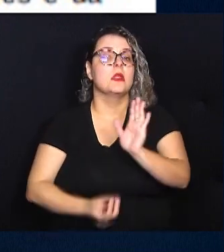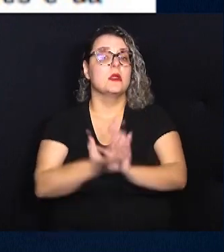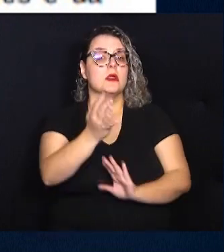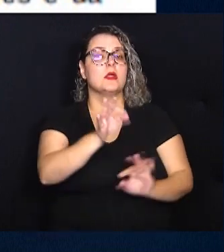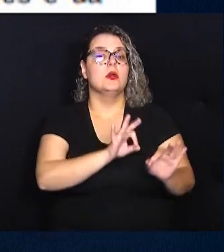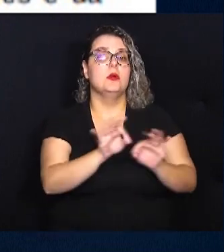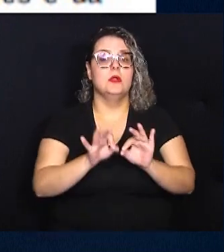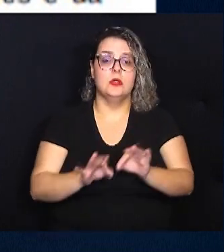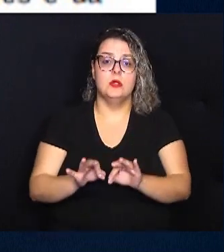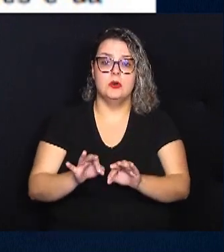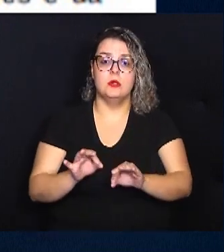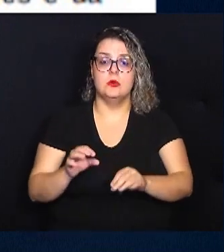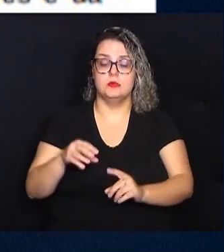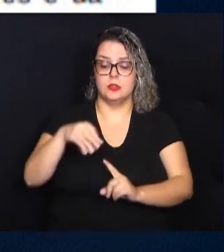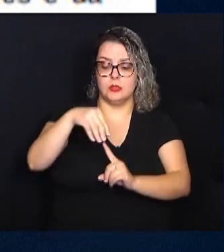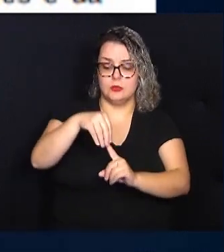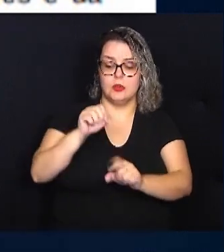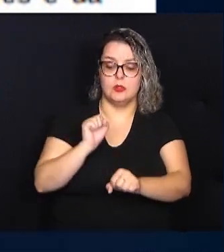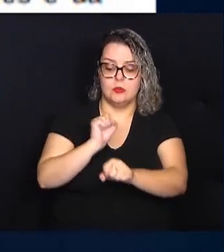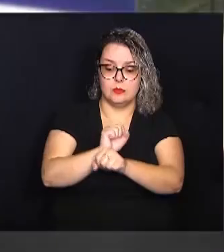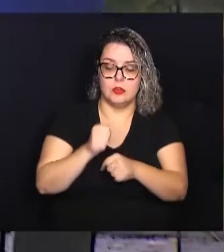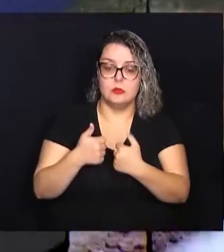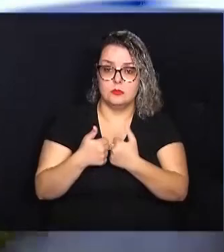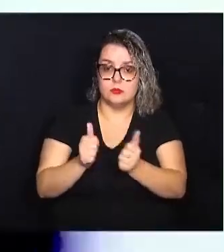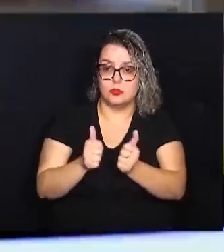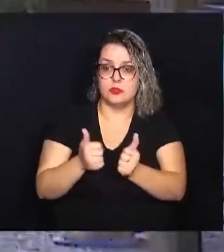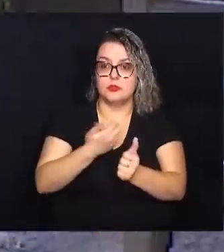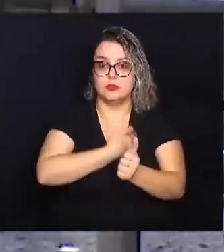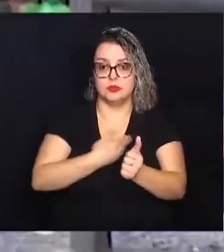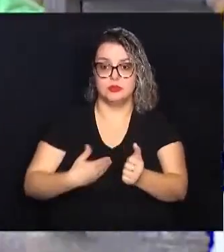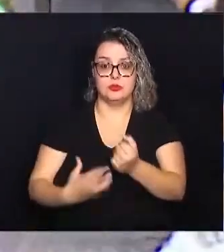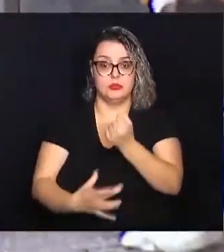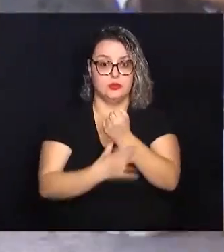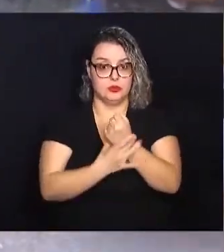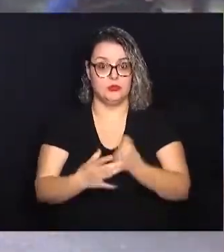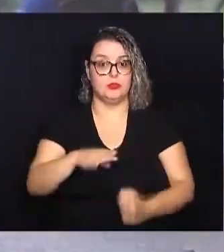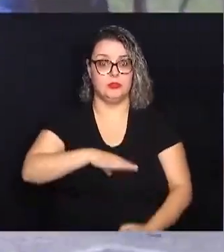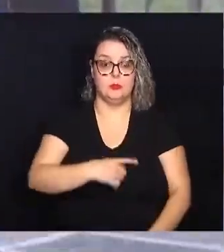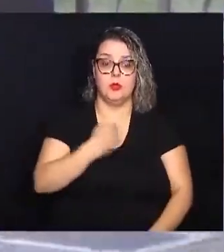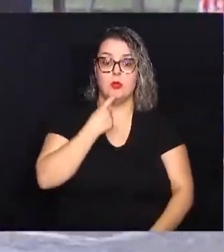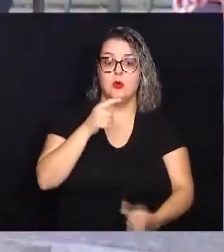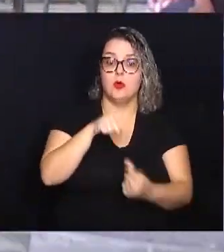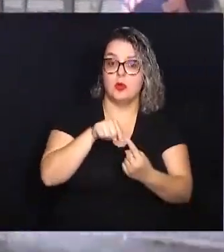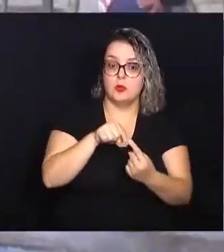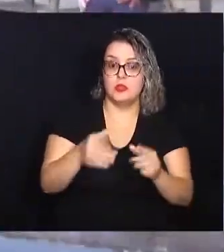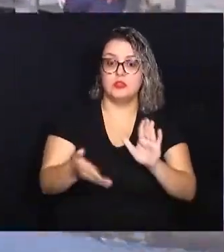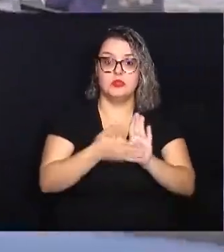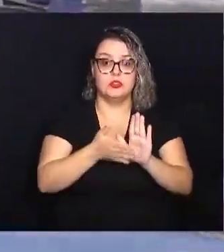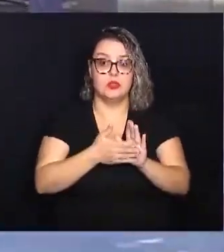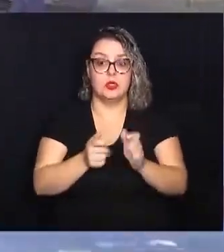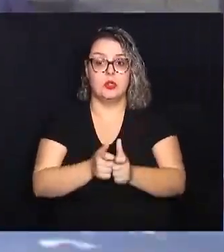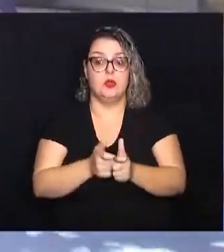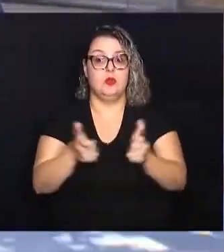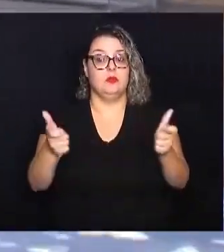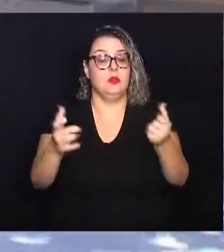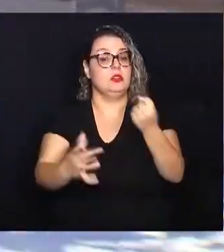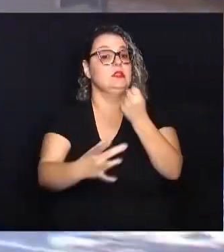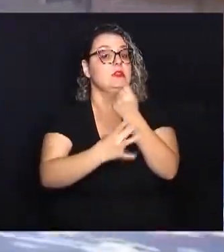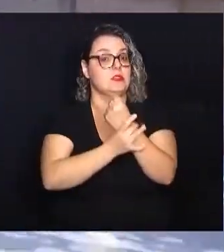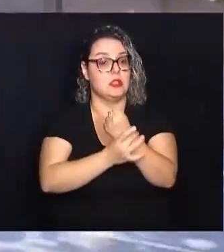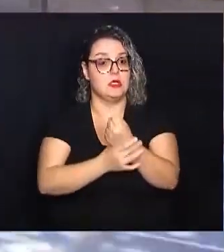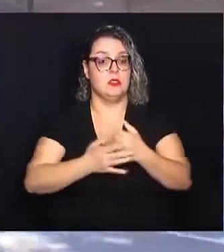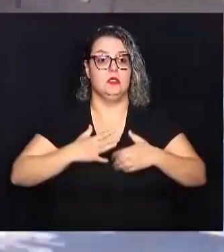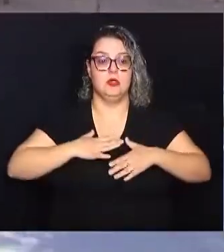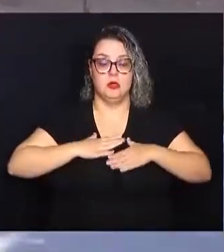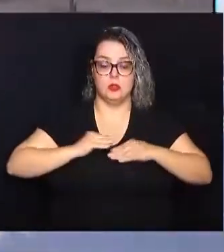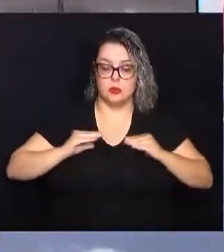de paradas de ônibus seguras em Campinas. O objetivo desta proposta é aumentar a segurança e o bem-estar